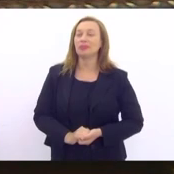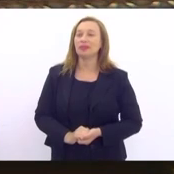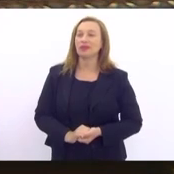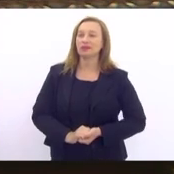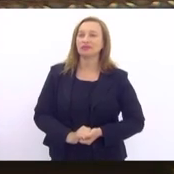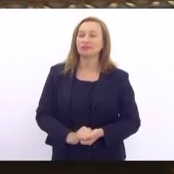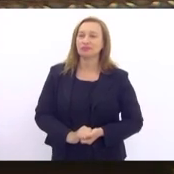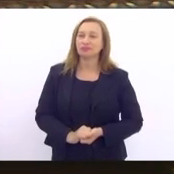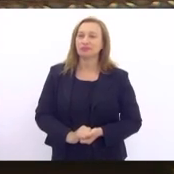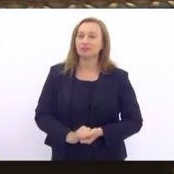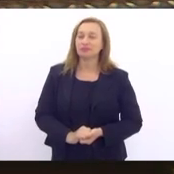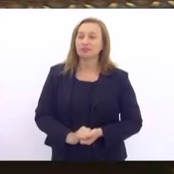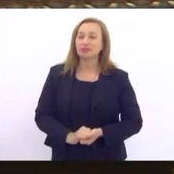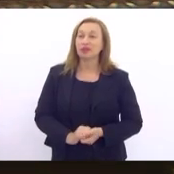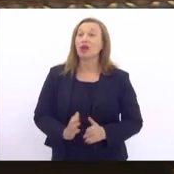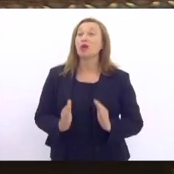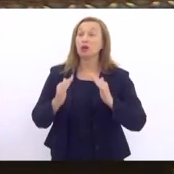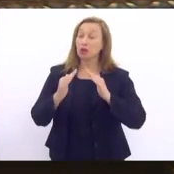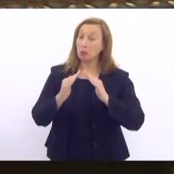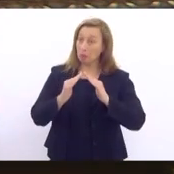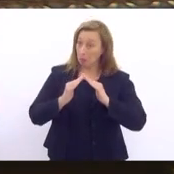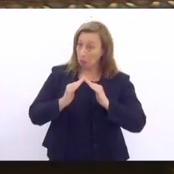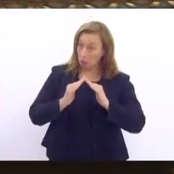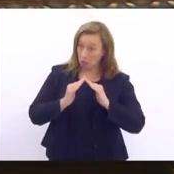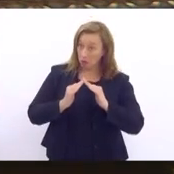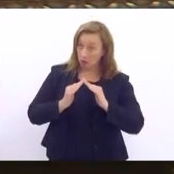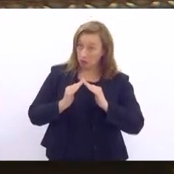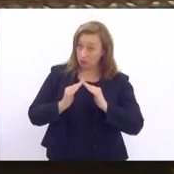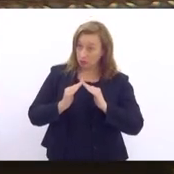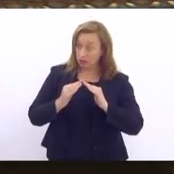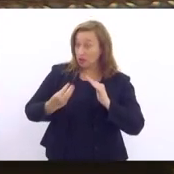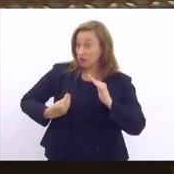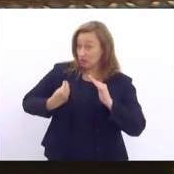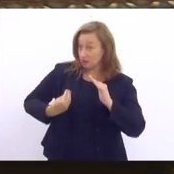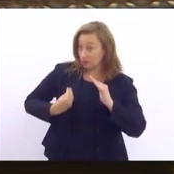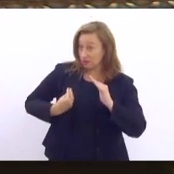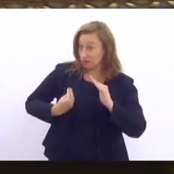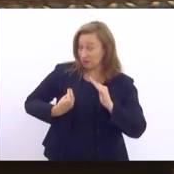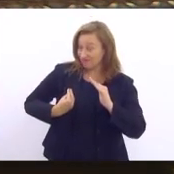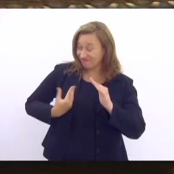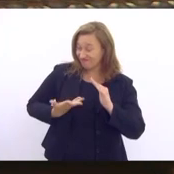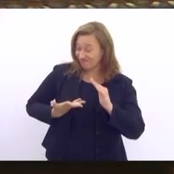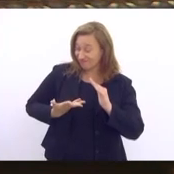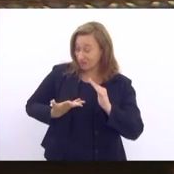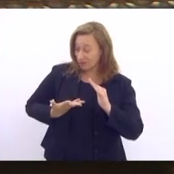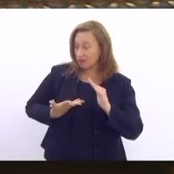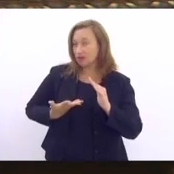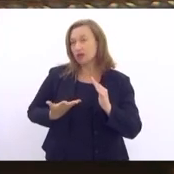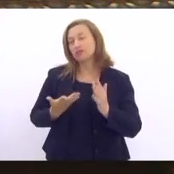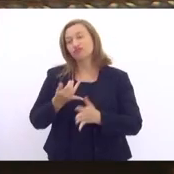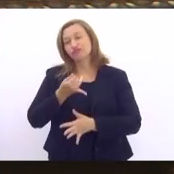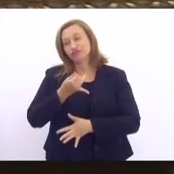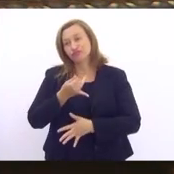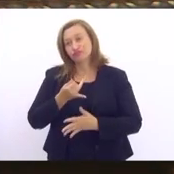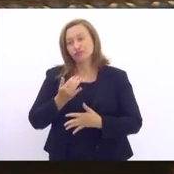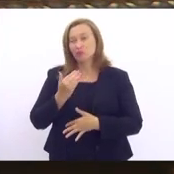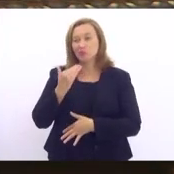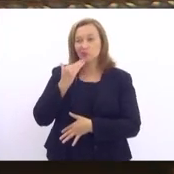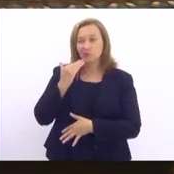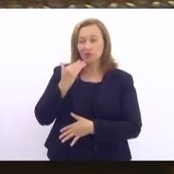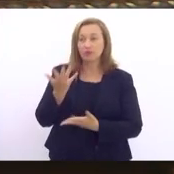de forma muito precária. E eu costumo dizer, deputado Dauari, que o